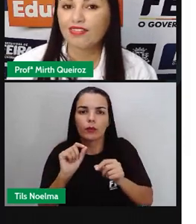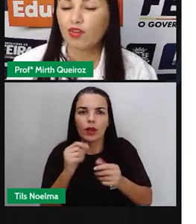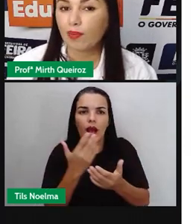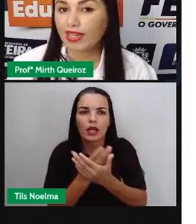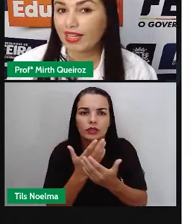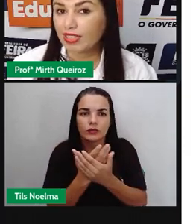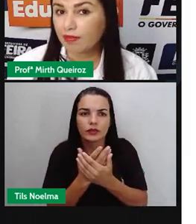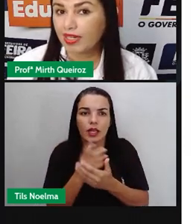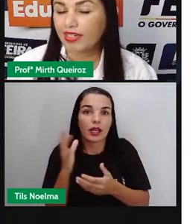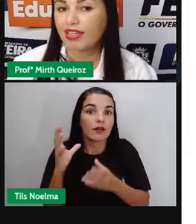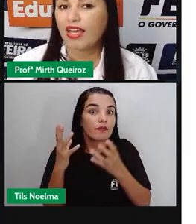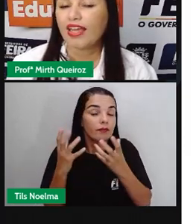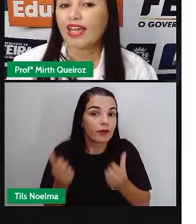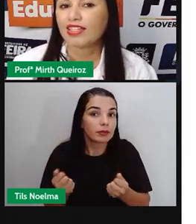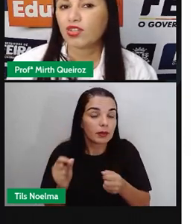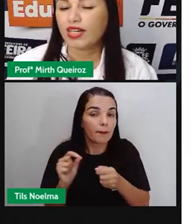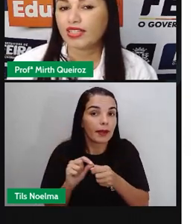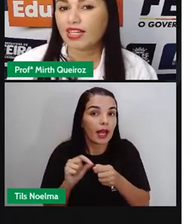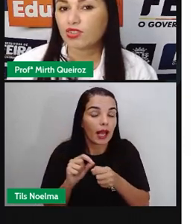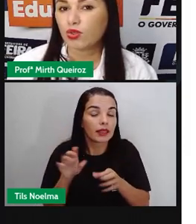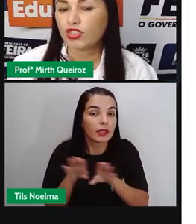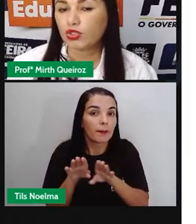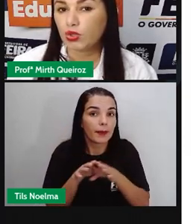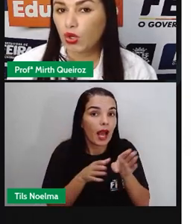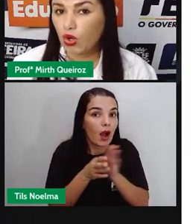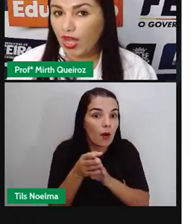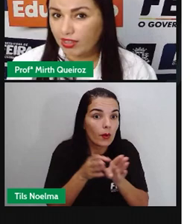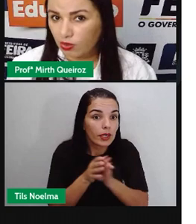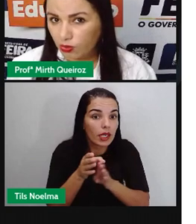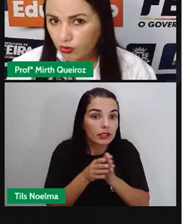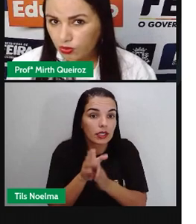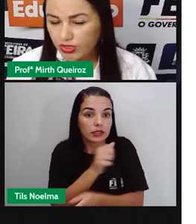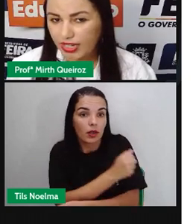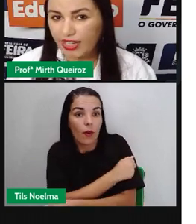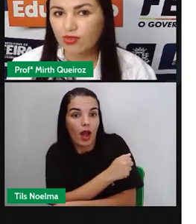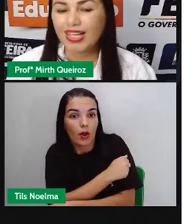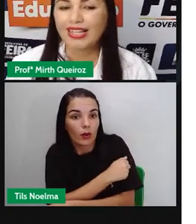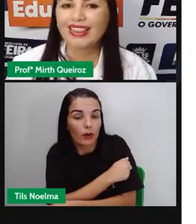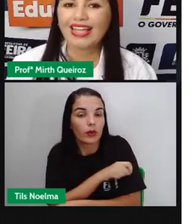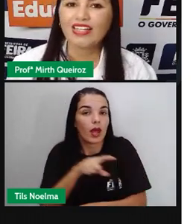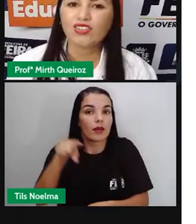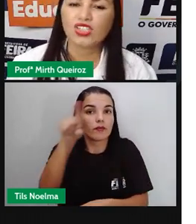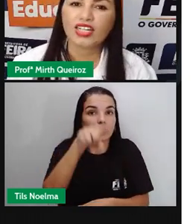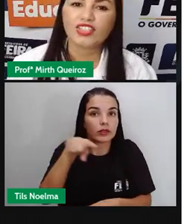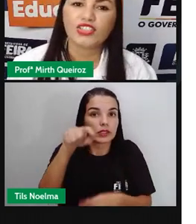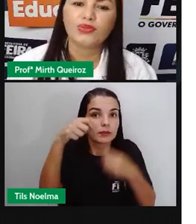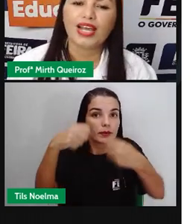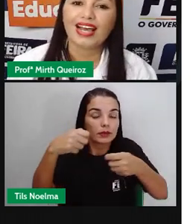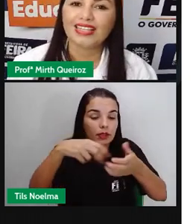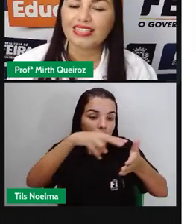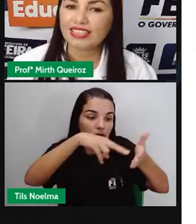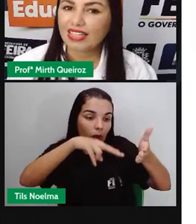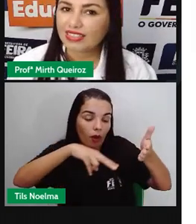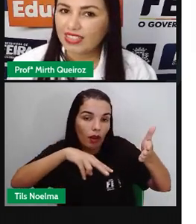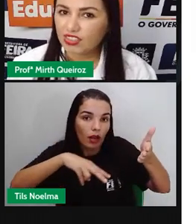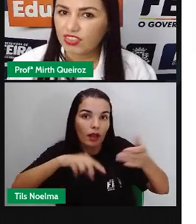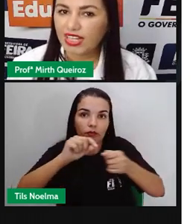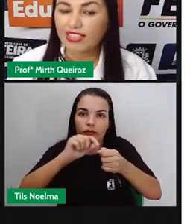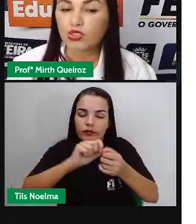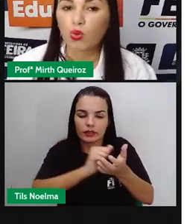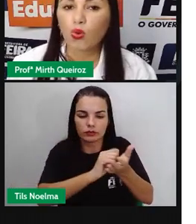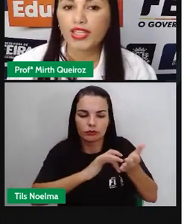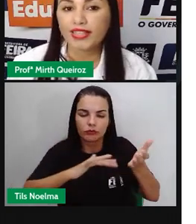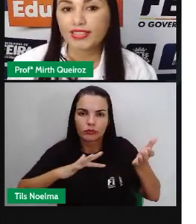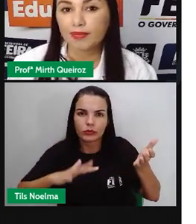atividades e vão pegar também é as orientações do aluno certo Leiam direitinho realizem